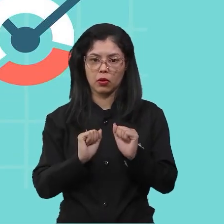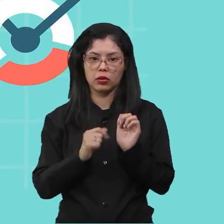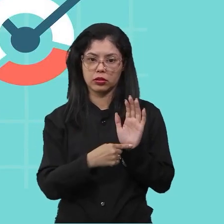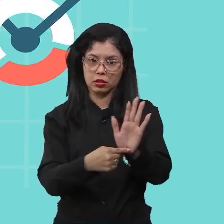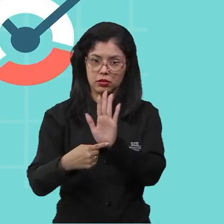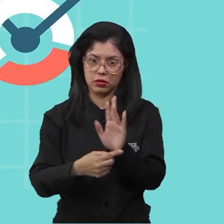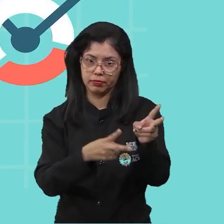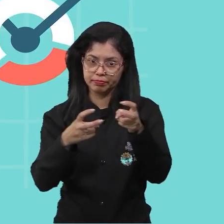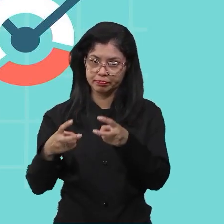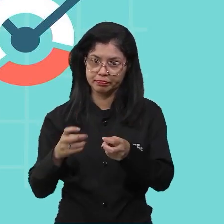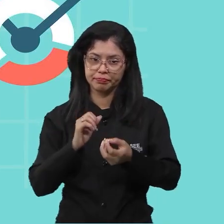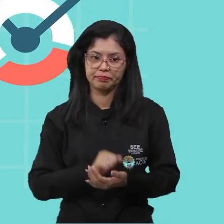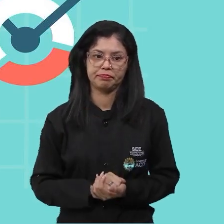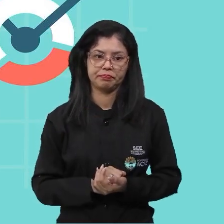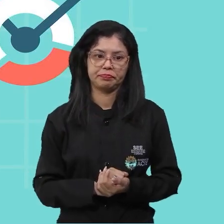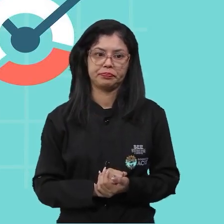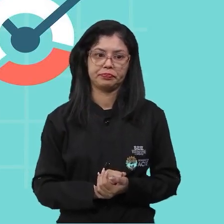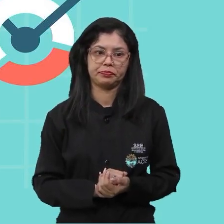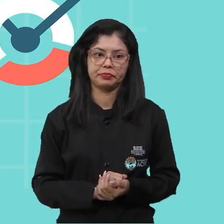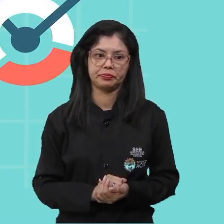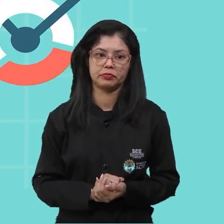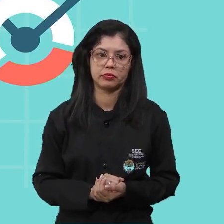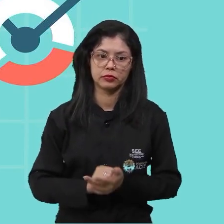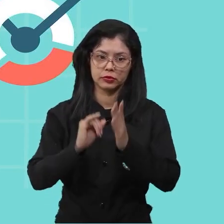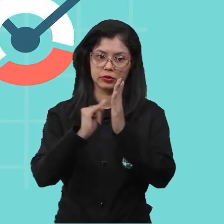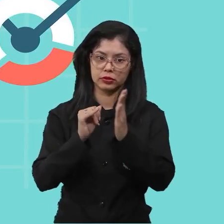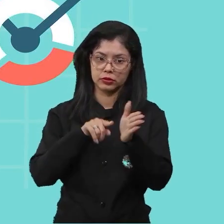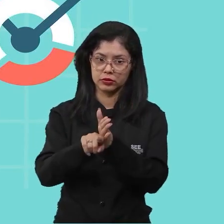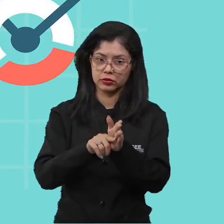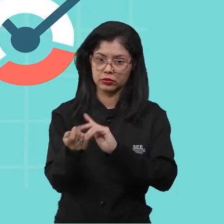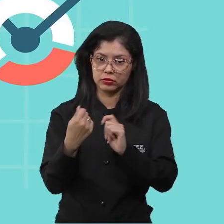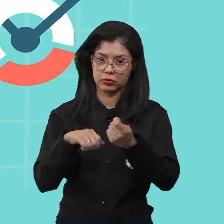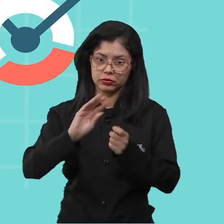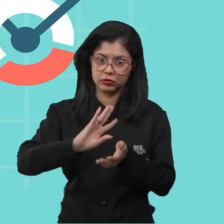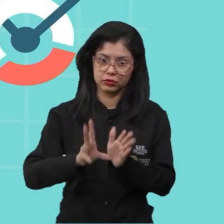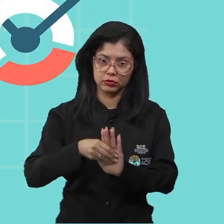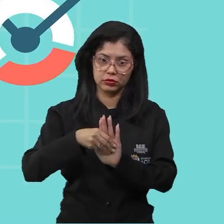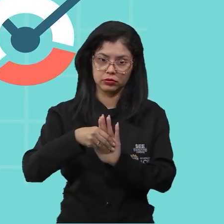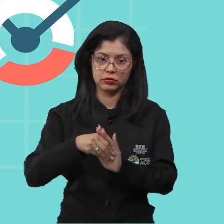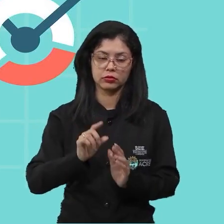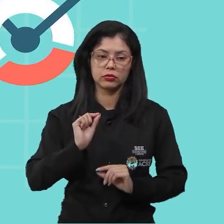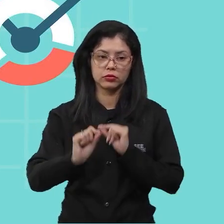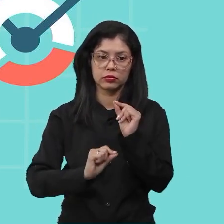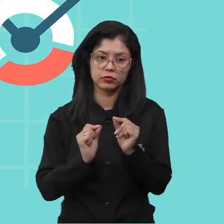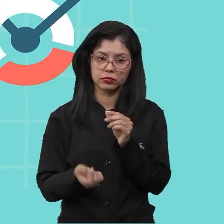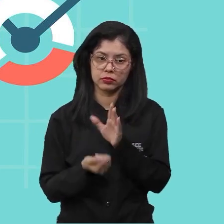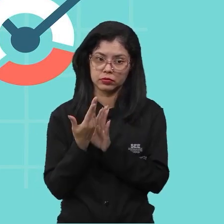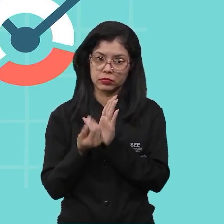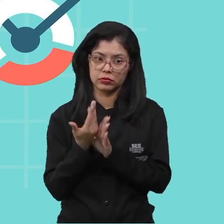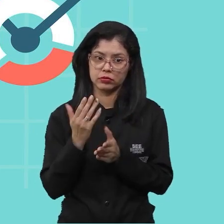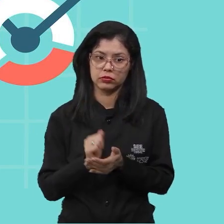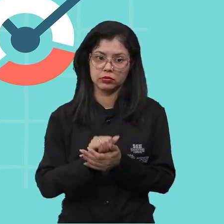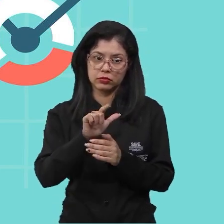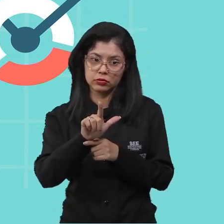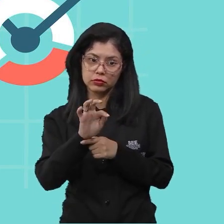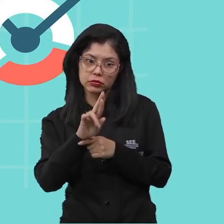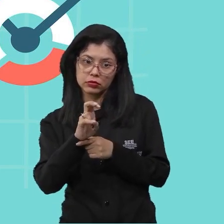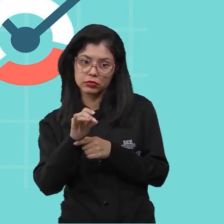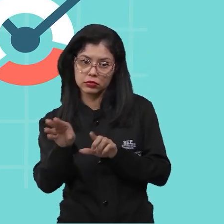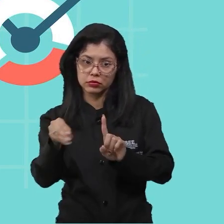observadas. Nós temos o Instituto de Pesquisa Econômica Aplicada, que ele produz o Atlas